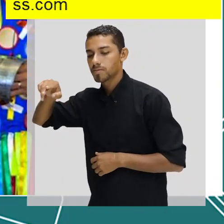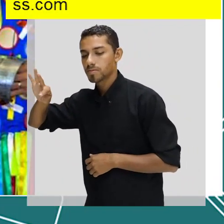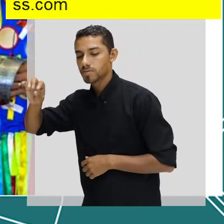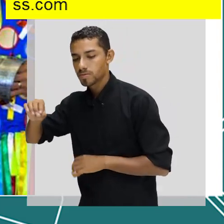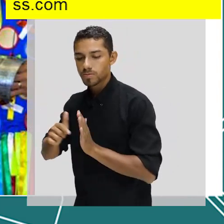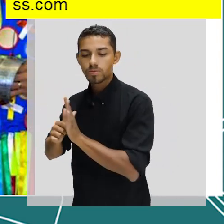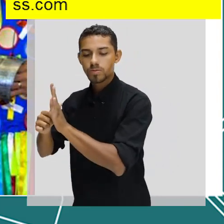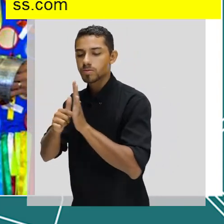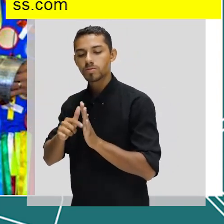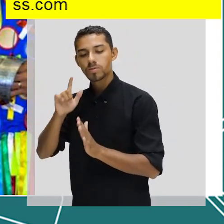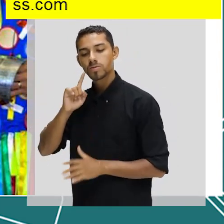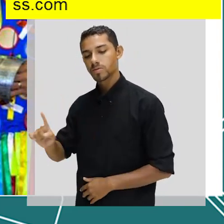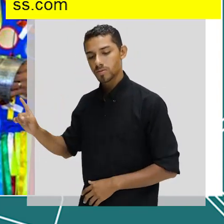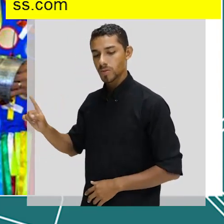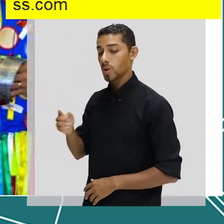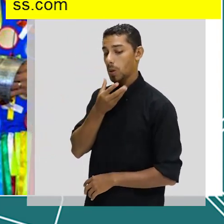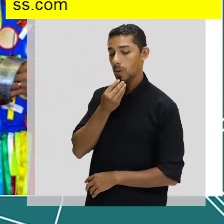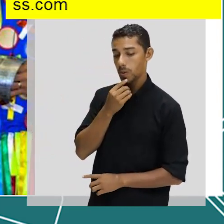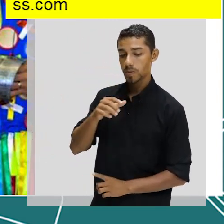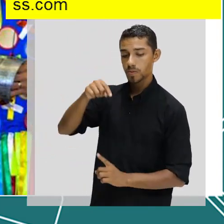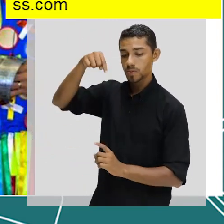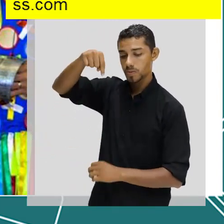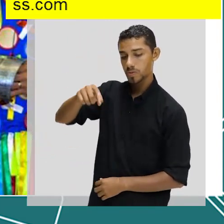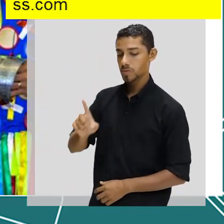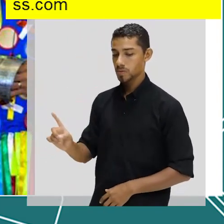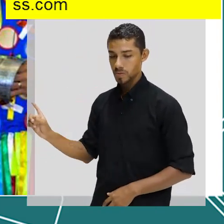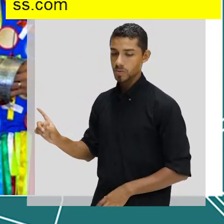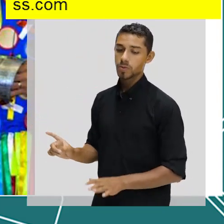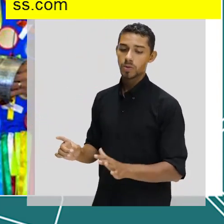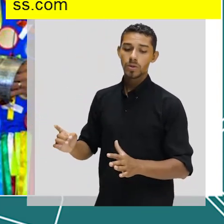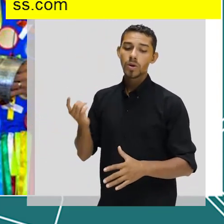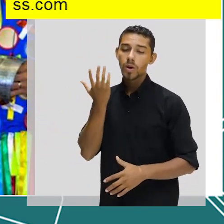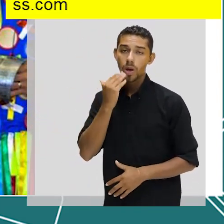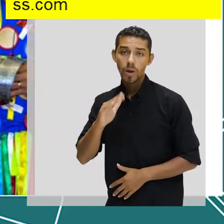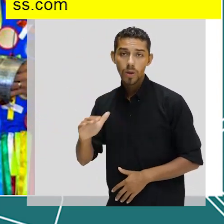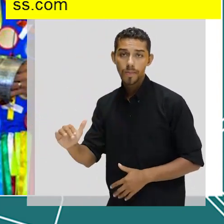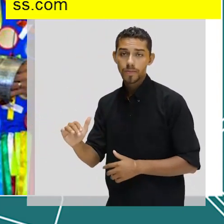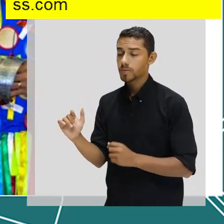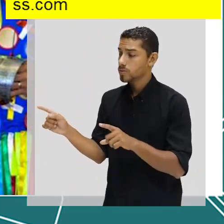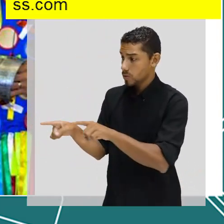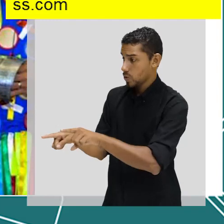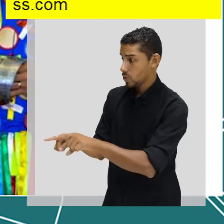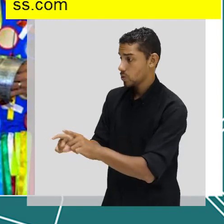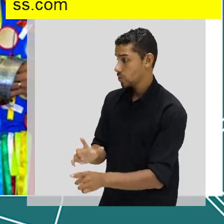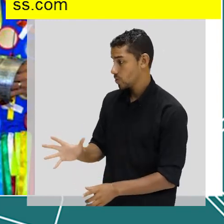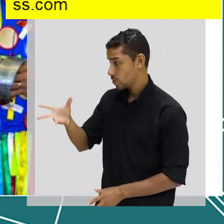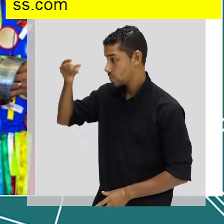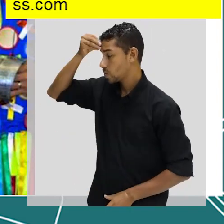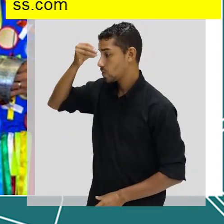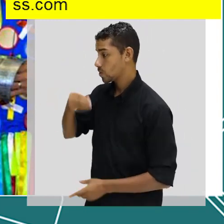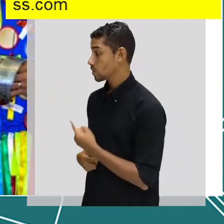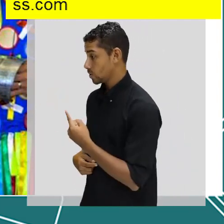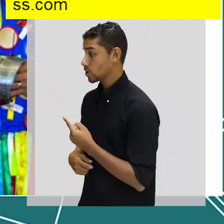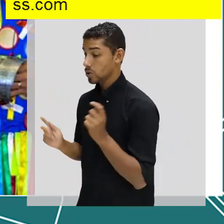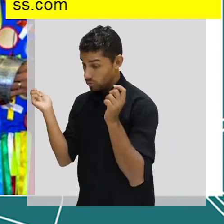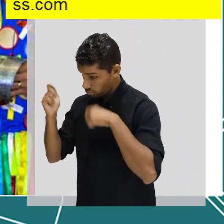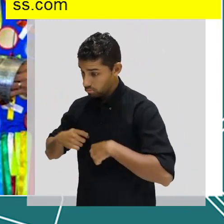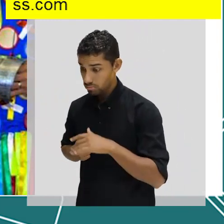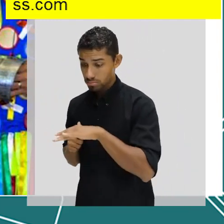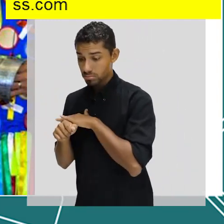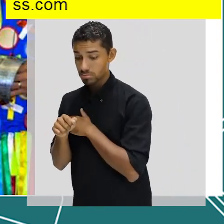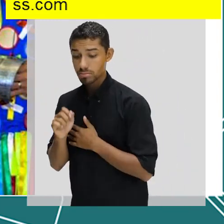abertura do Dia de Reis, né? Ele aqui no meio e muitas crianças. Quando você tem crianças participando desse tipo de manifestação, é um interessante